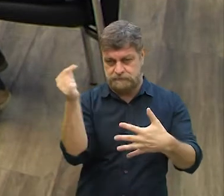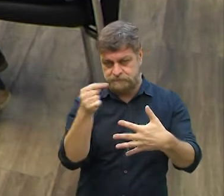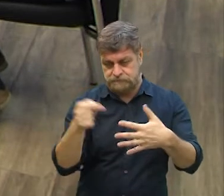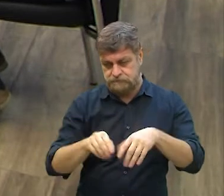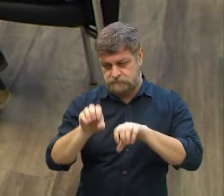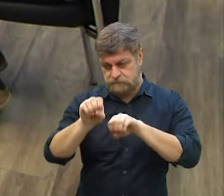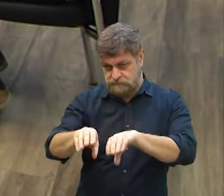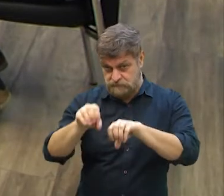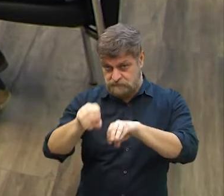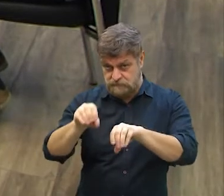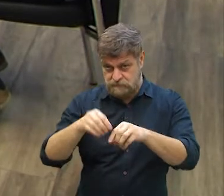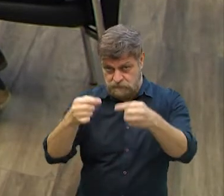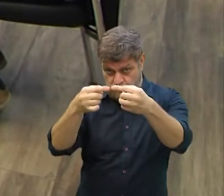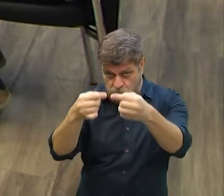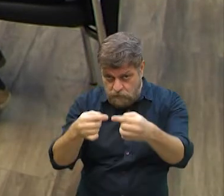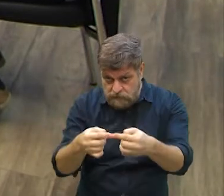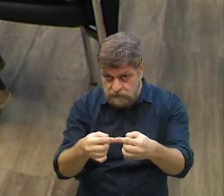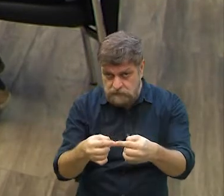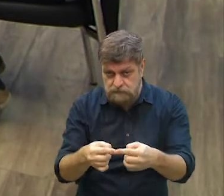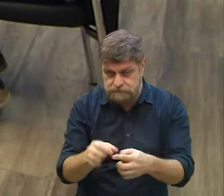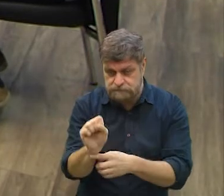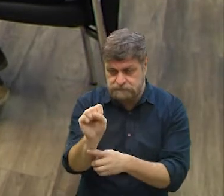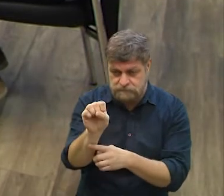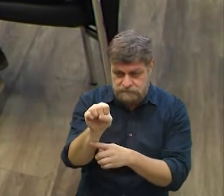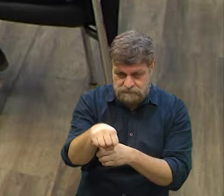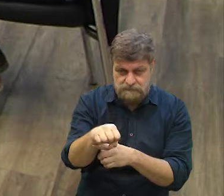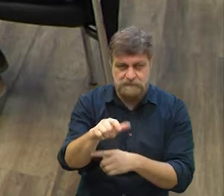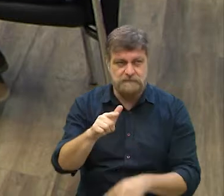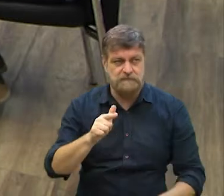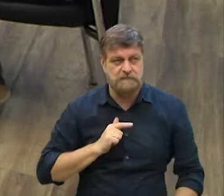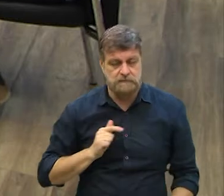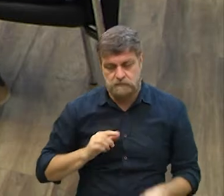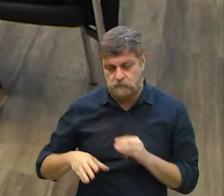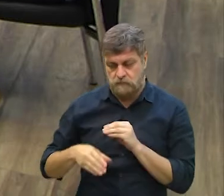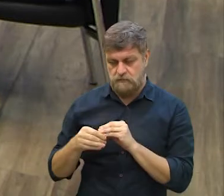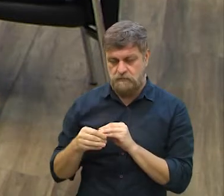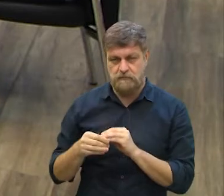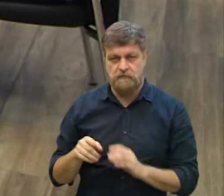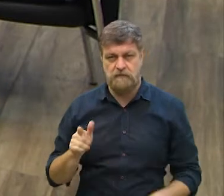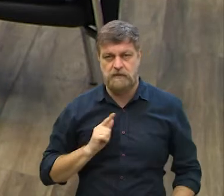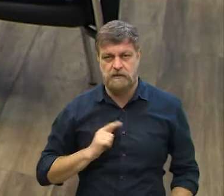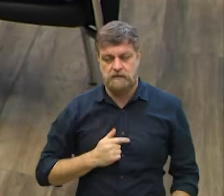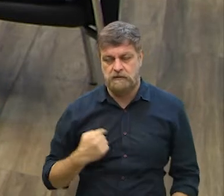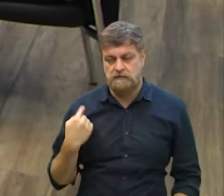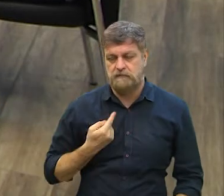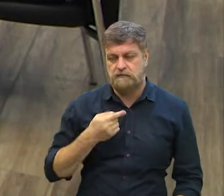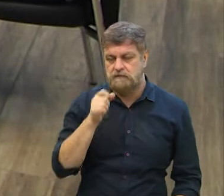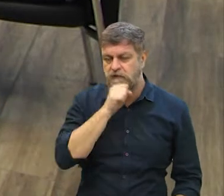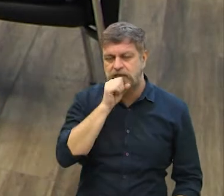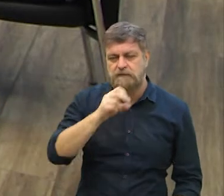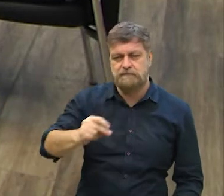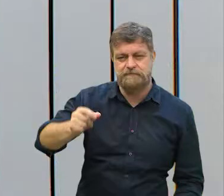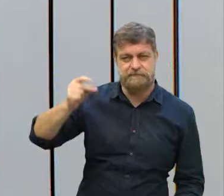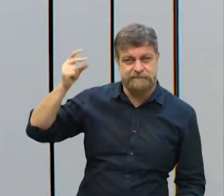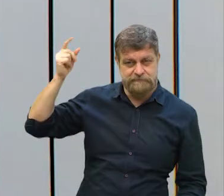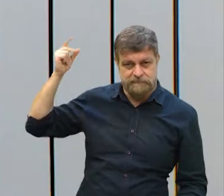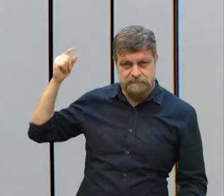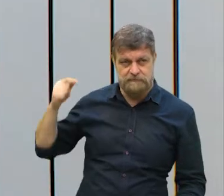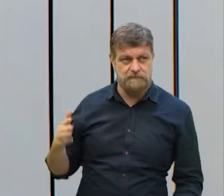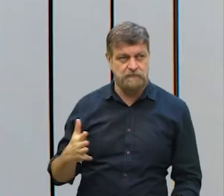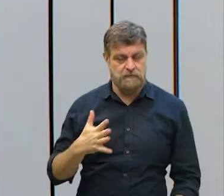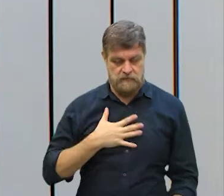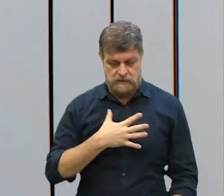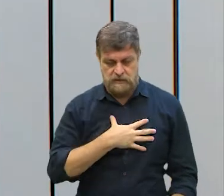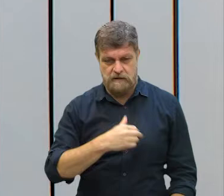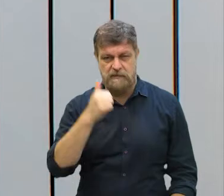estes ensinamentos nessas campanhas? Sim, ajudando a palavra dele ali, em casa eu sou chamado de meio pré-histórico. A minha família,